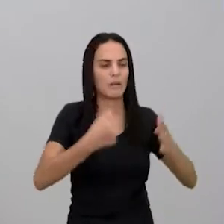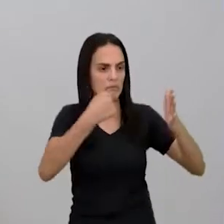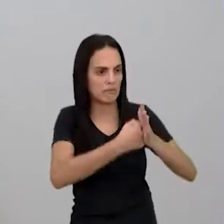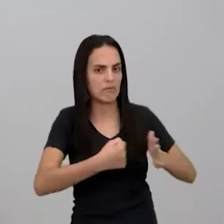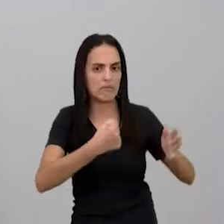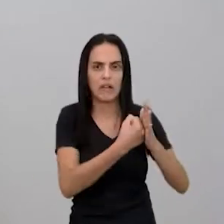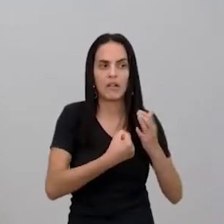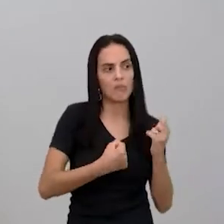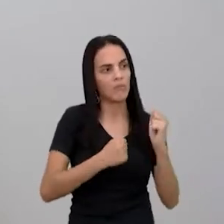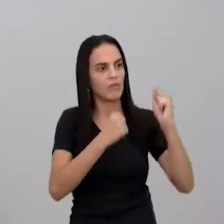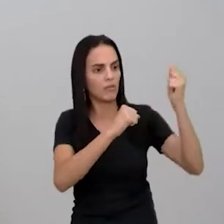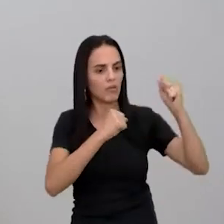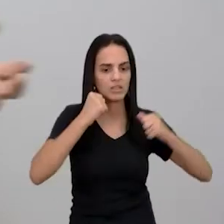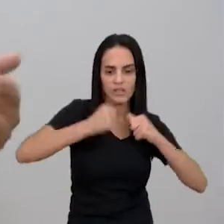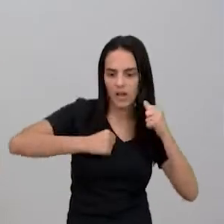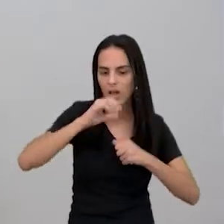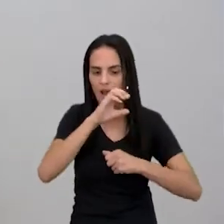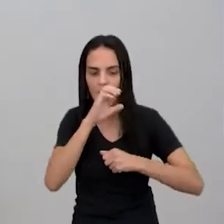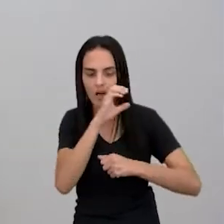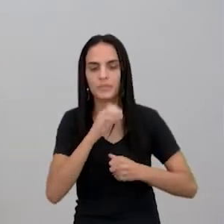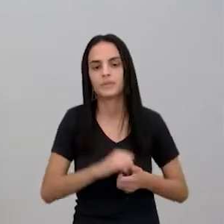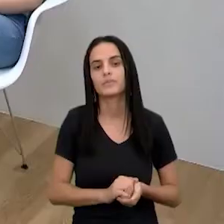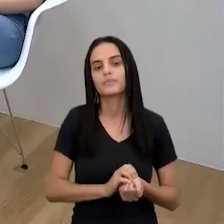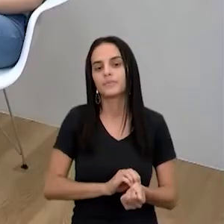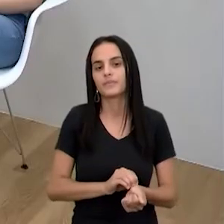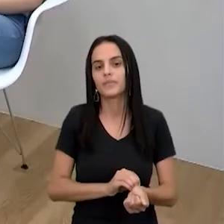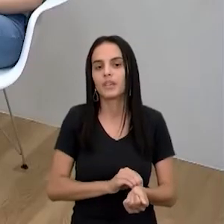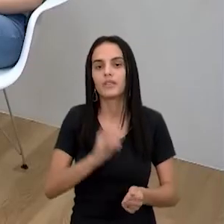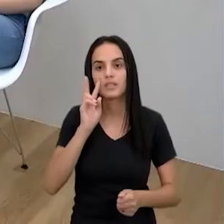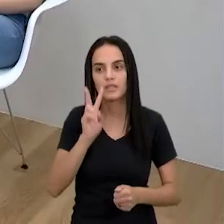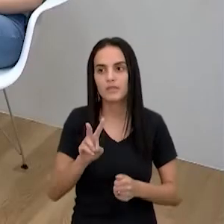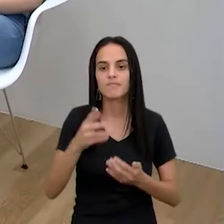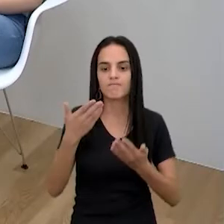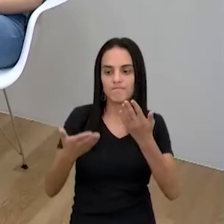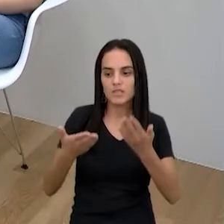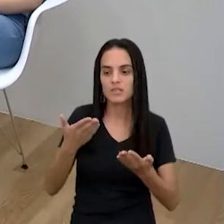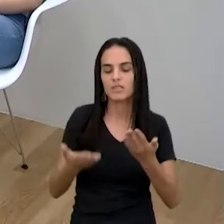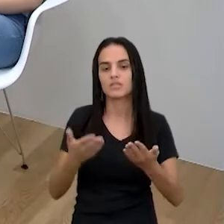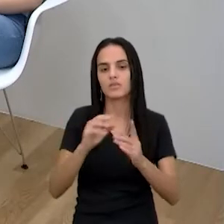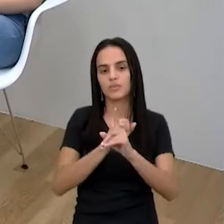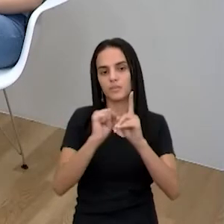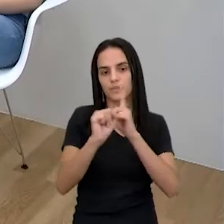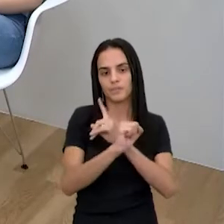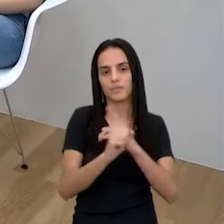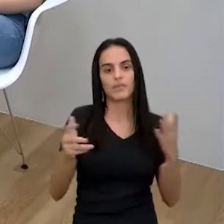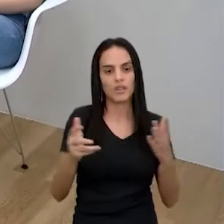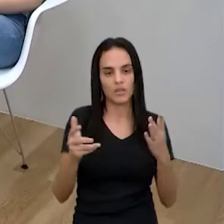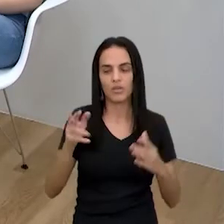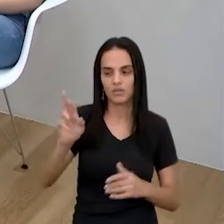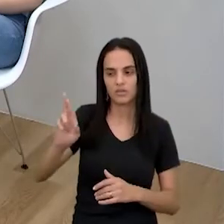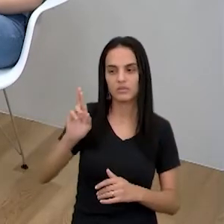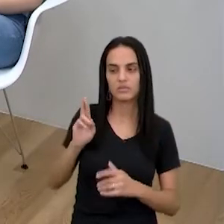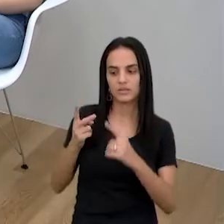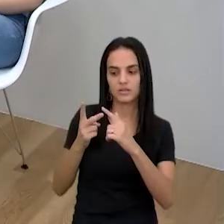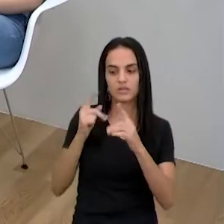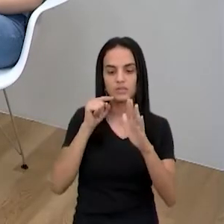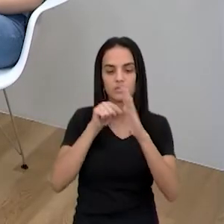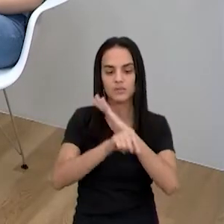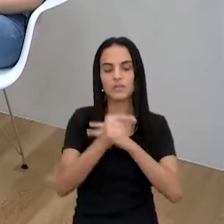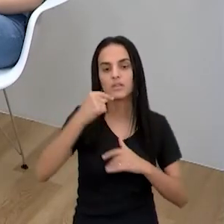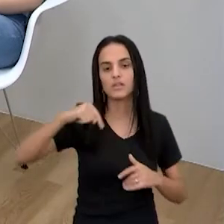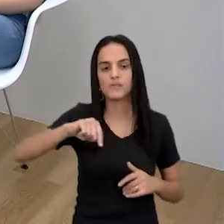aí essa demanda por alimentos ela vai exponencialmente crescer e a gente não